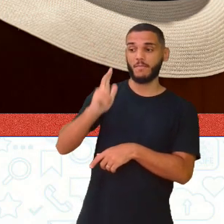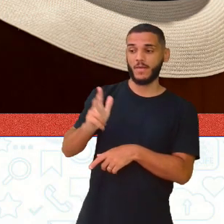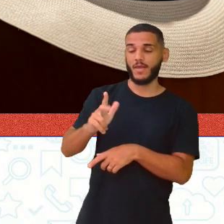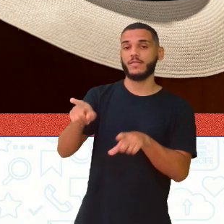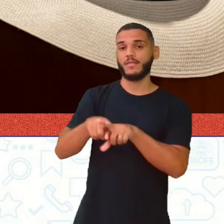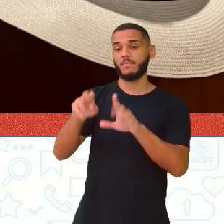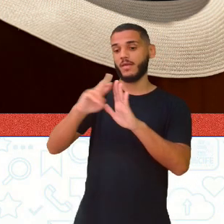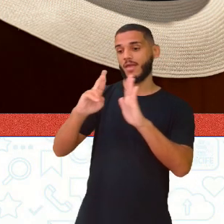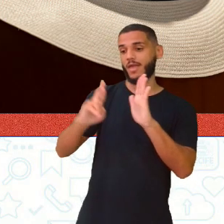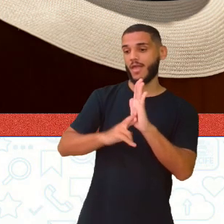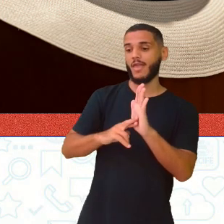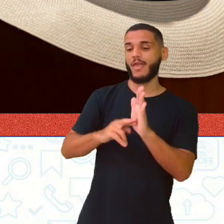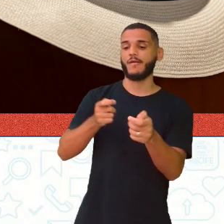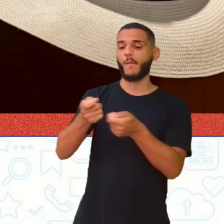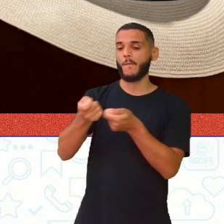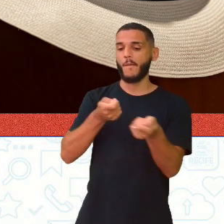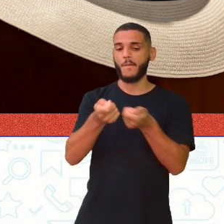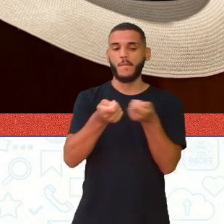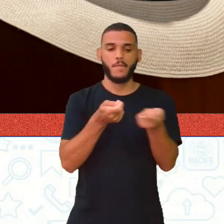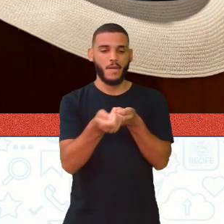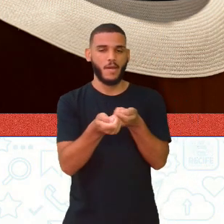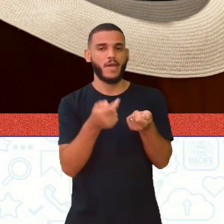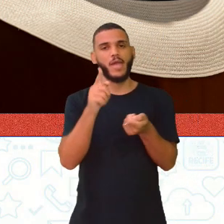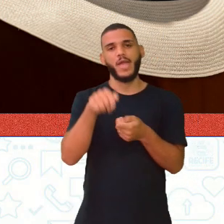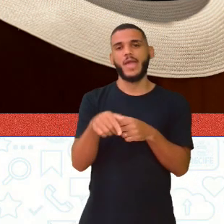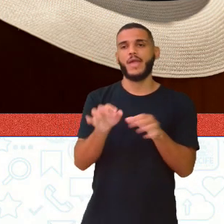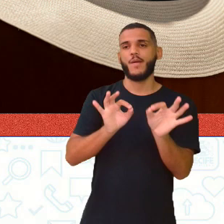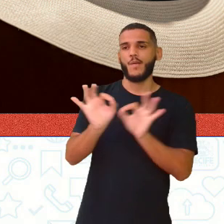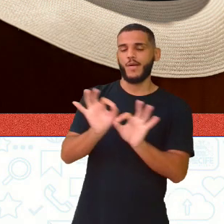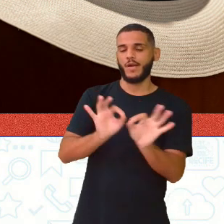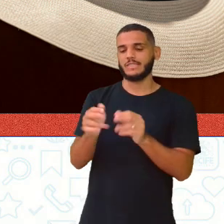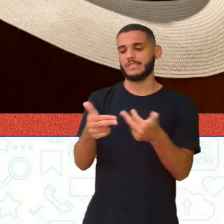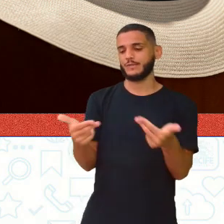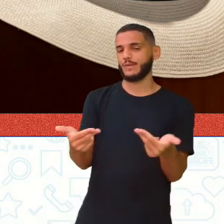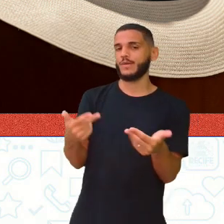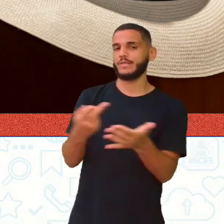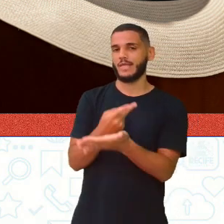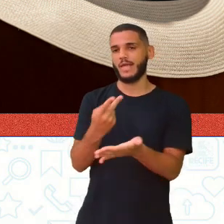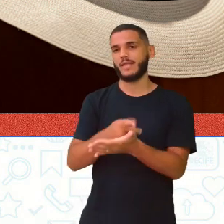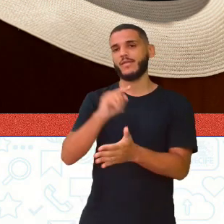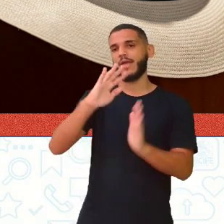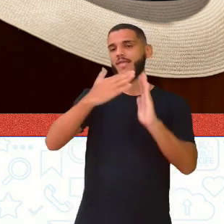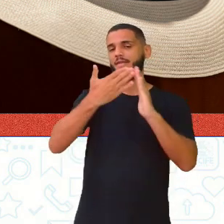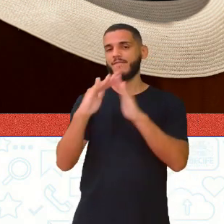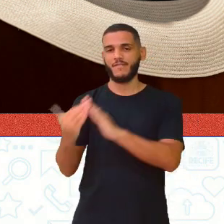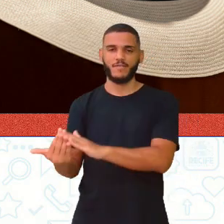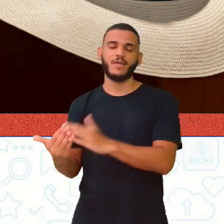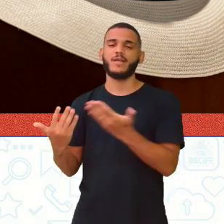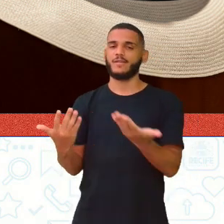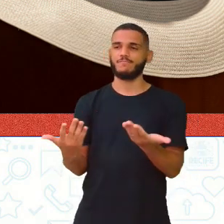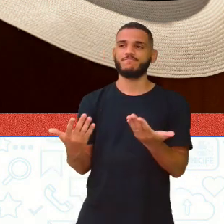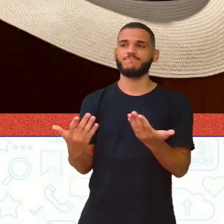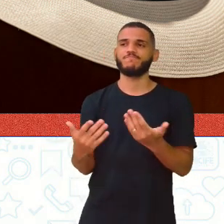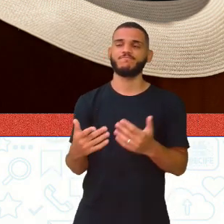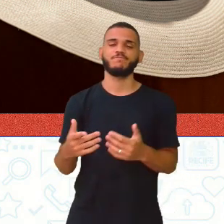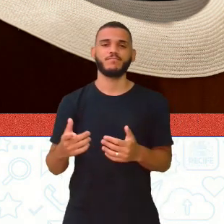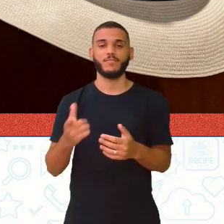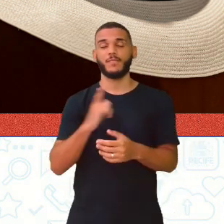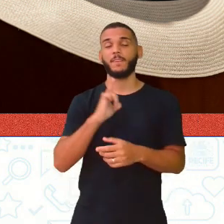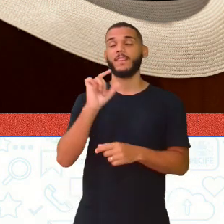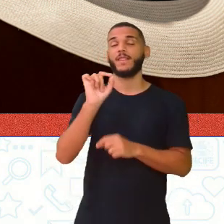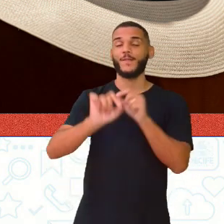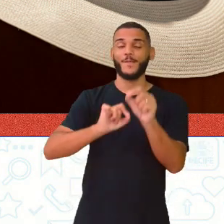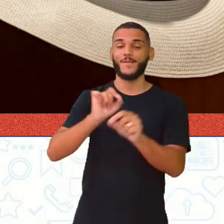a seu favor. Ele é o cara do jeitinho brasileiro e não raro, é habitante da favela ou da periferia, que a gente tem um combo, né?